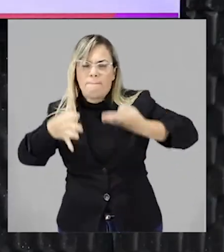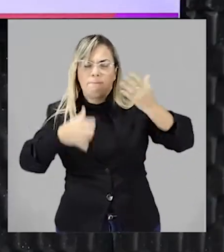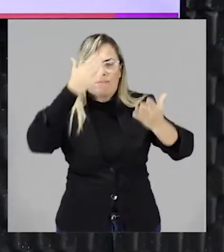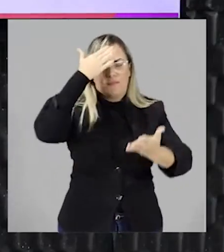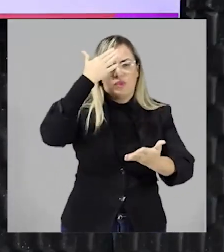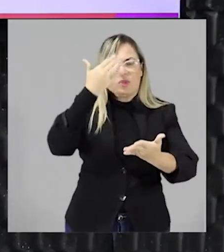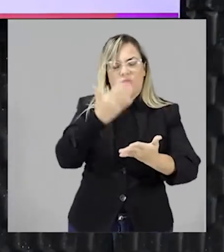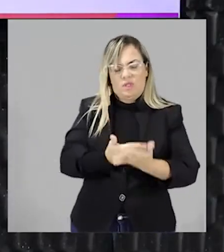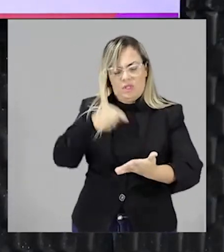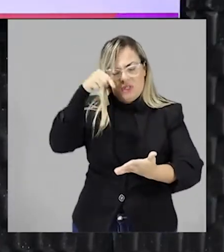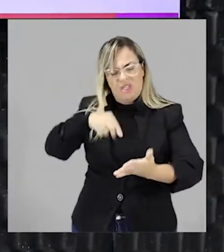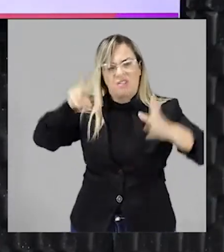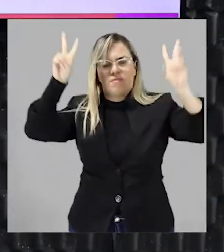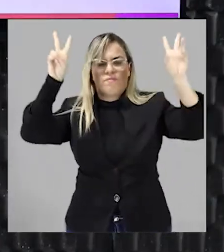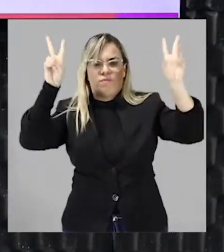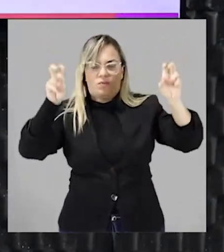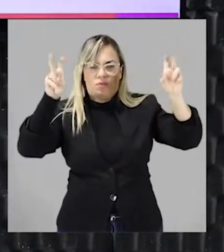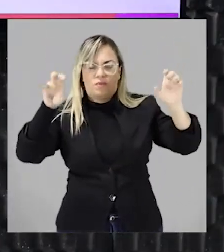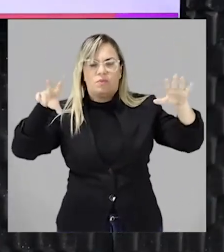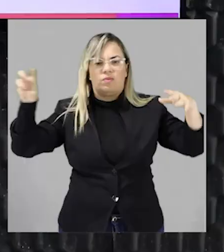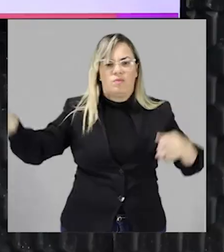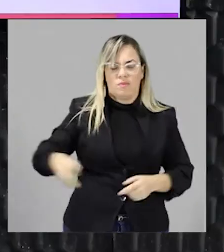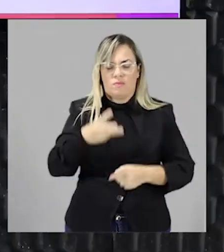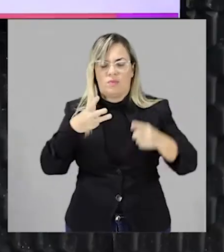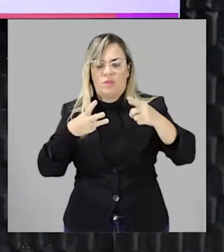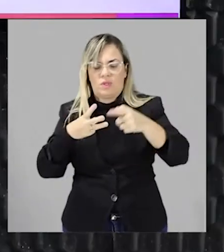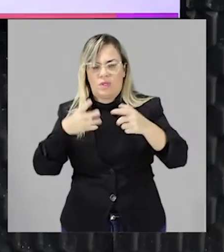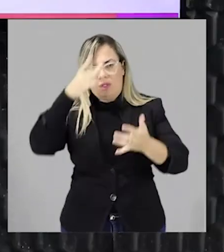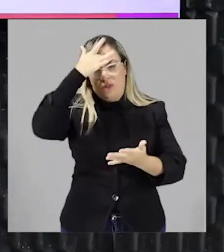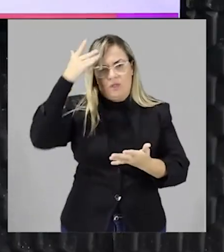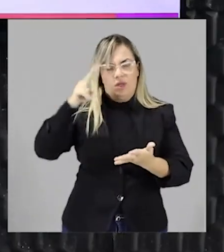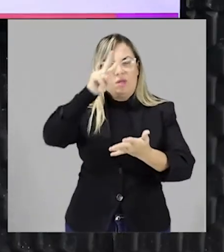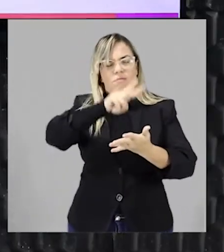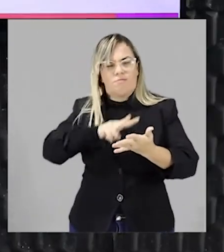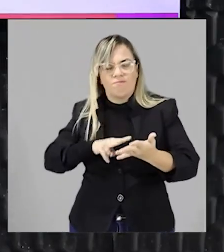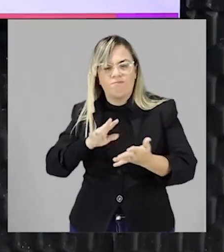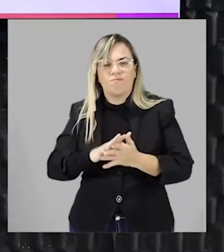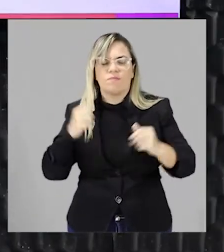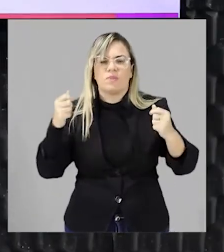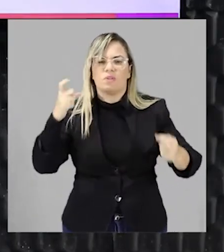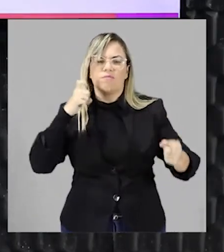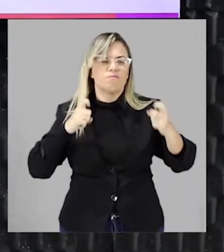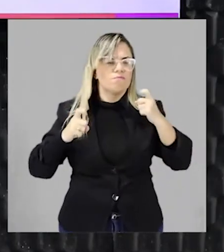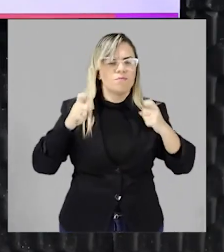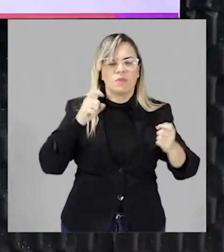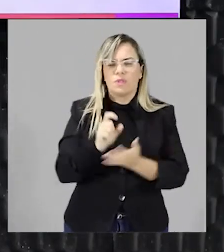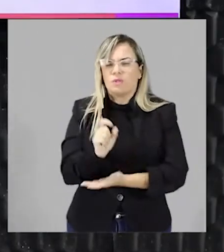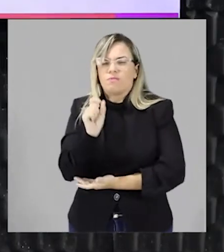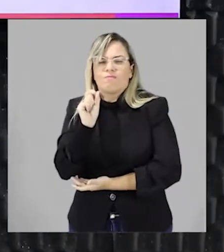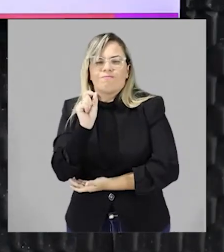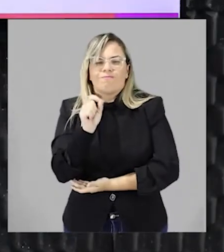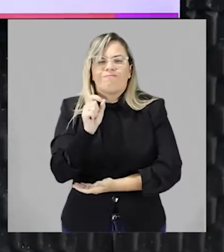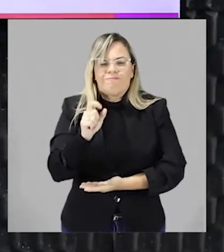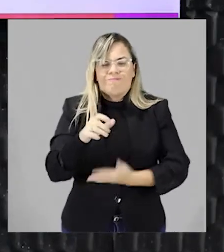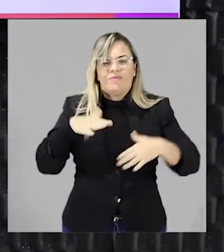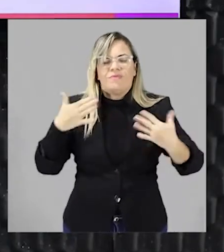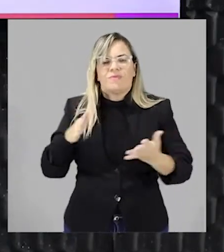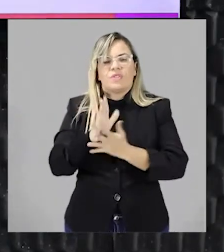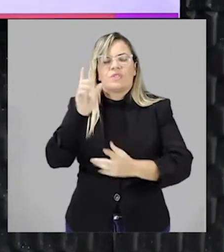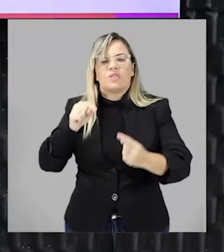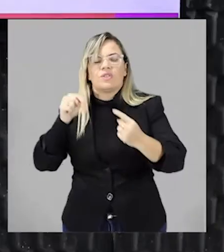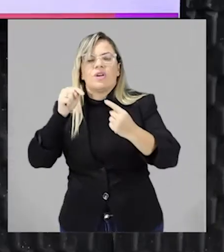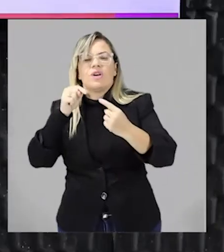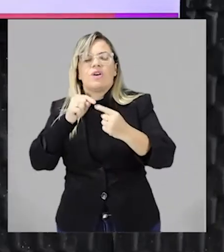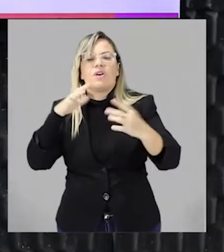sobre aquele tema. O leitor, você precisa se preocupar para quem você está escrevendo. Claro que quando